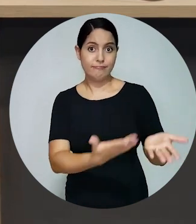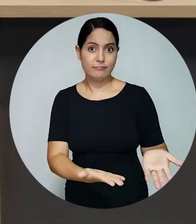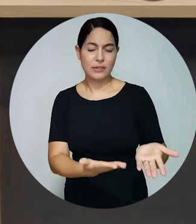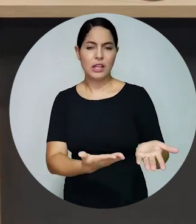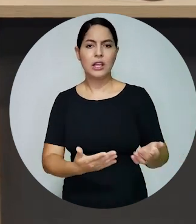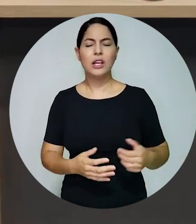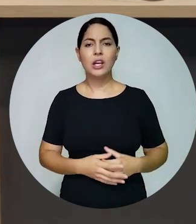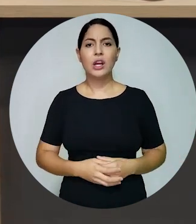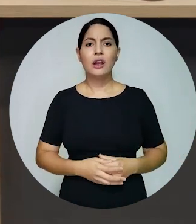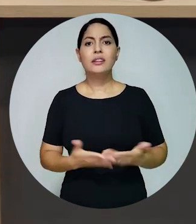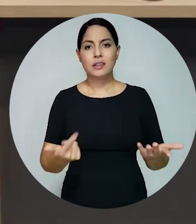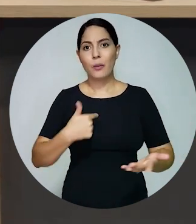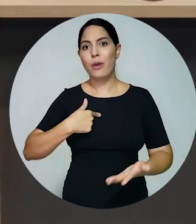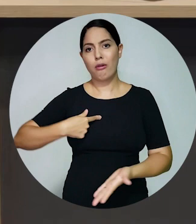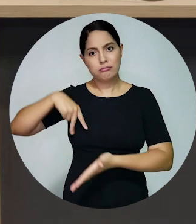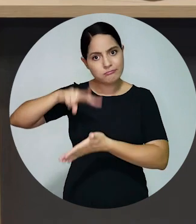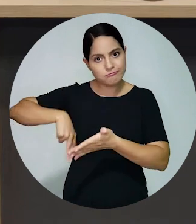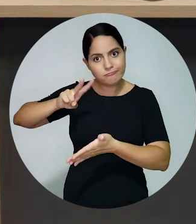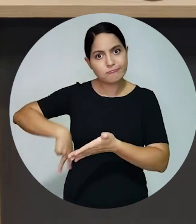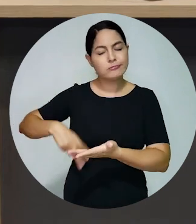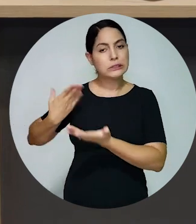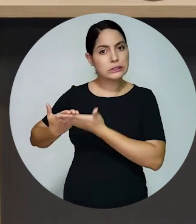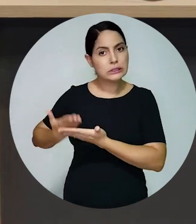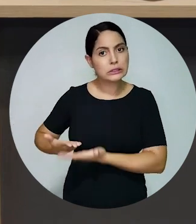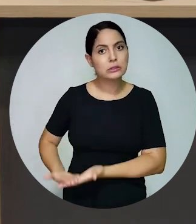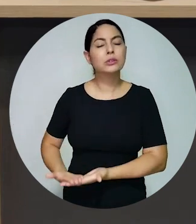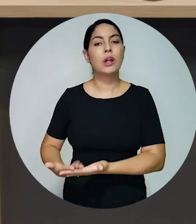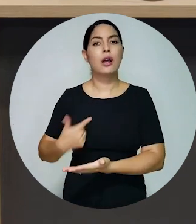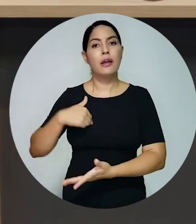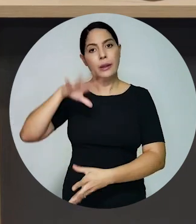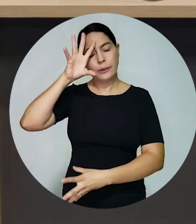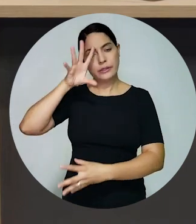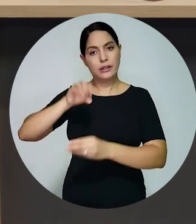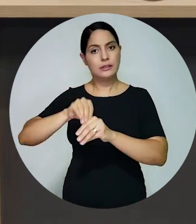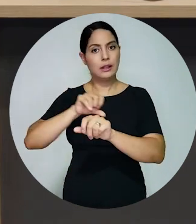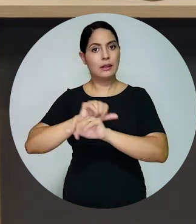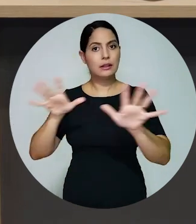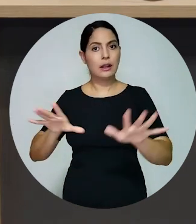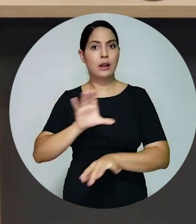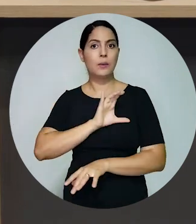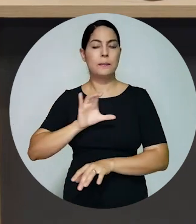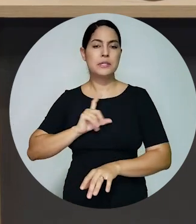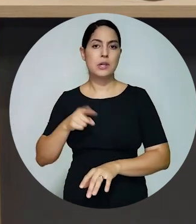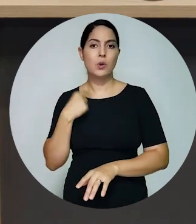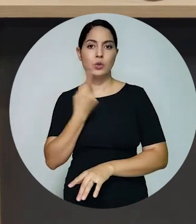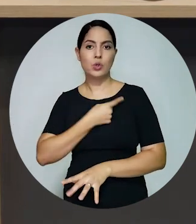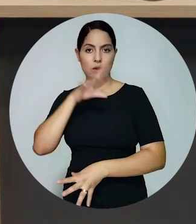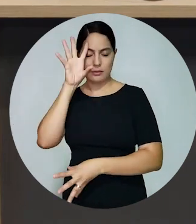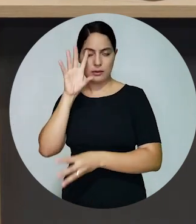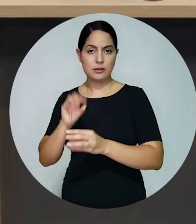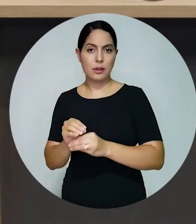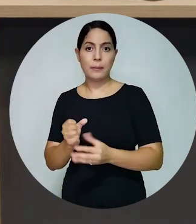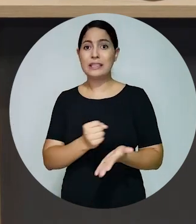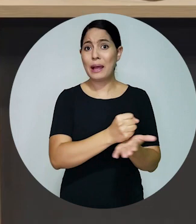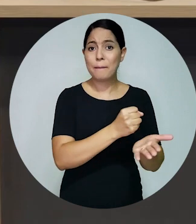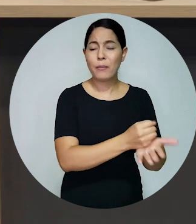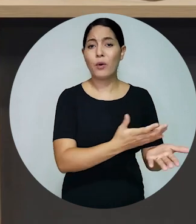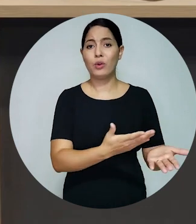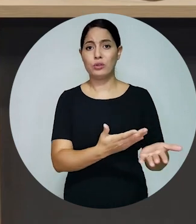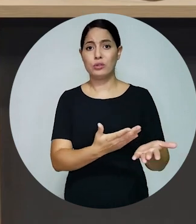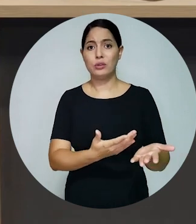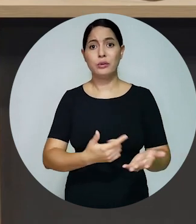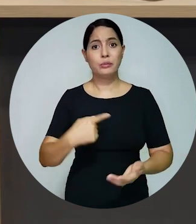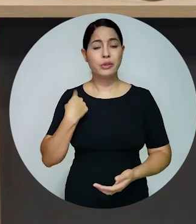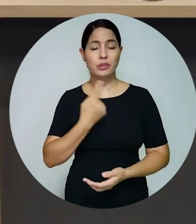diretoria. Então, eu tive que estudar, eu tive que ir atrás, eu tive que entender, junto com a minha comissão, para a gente